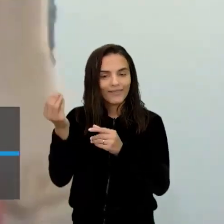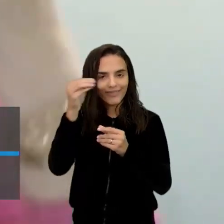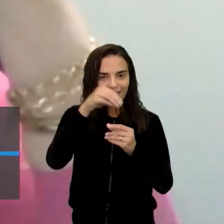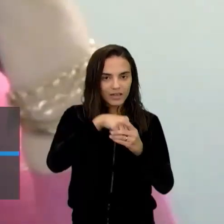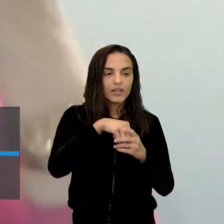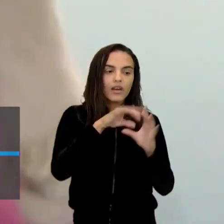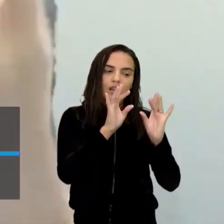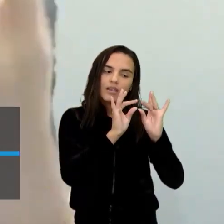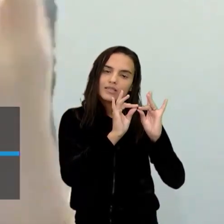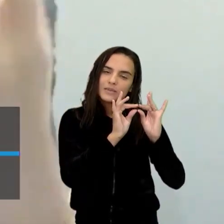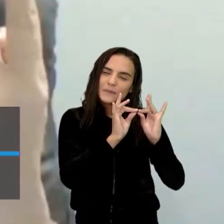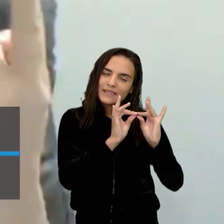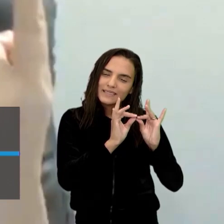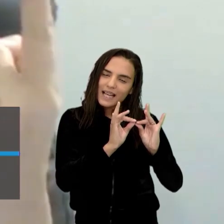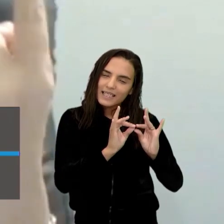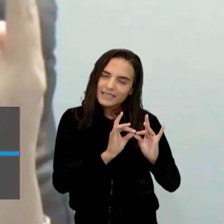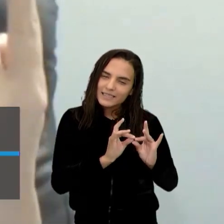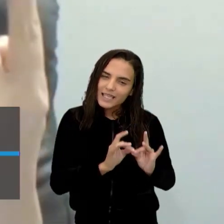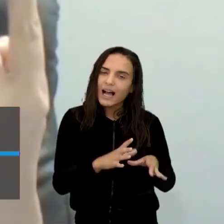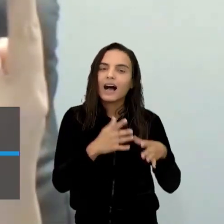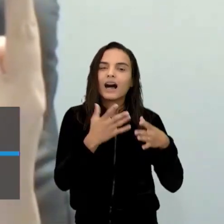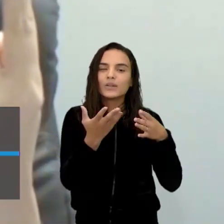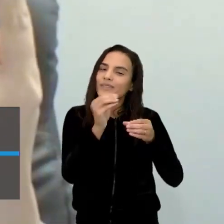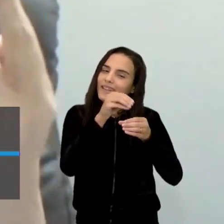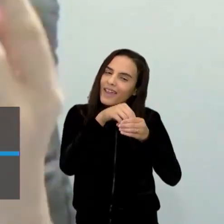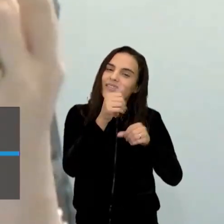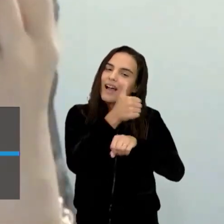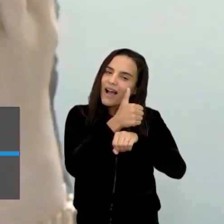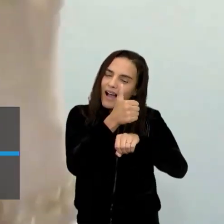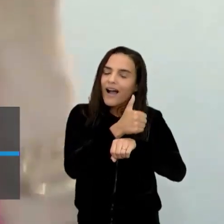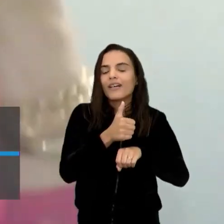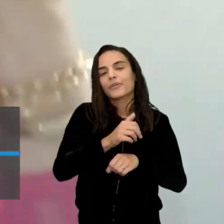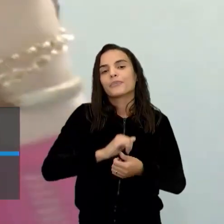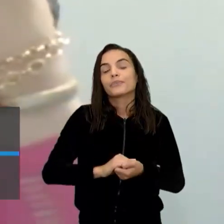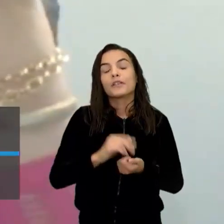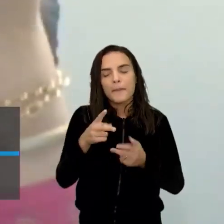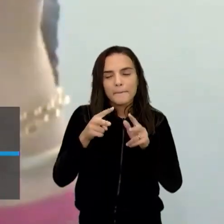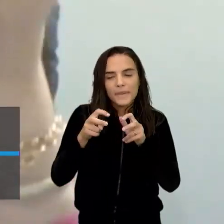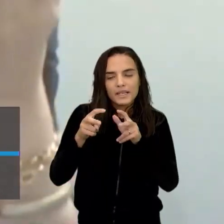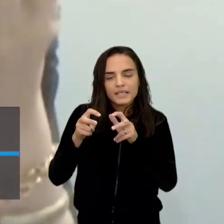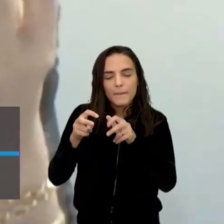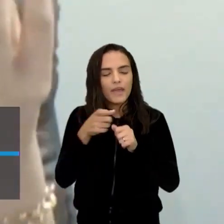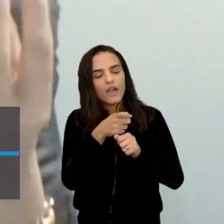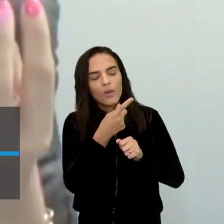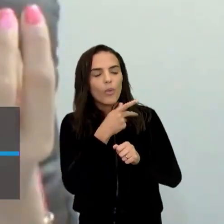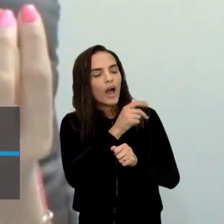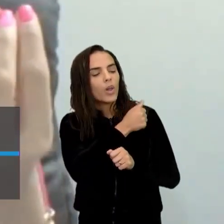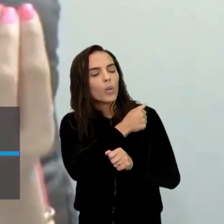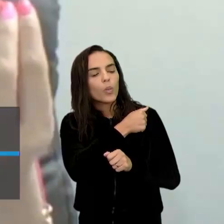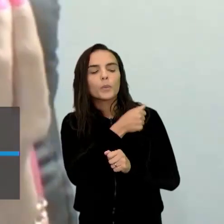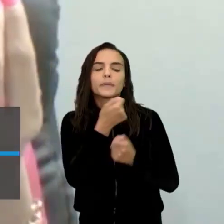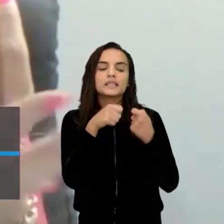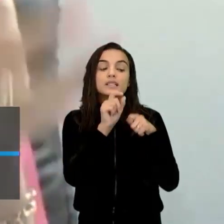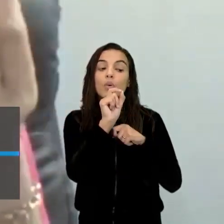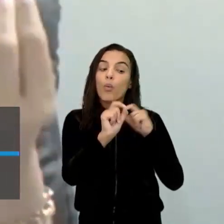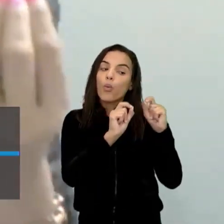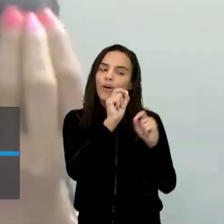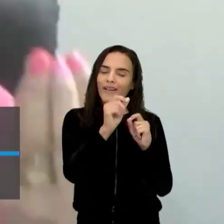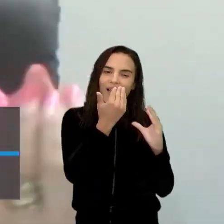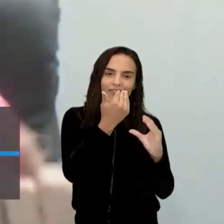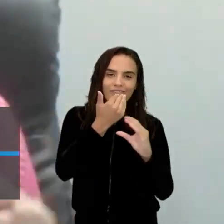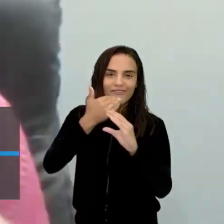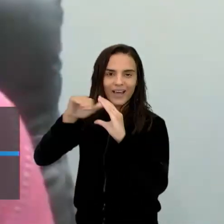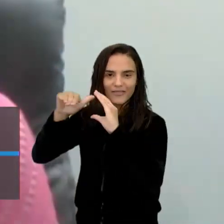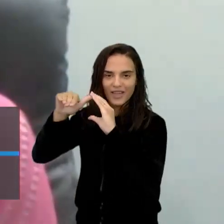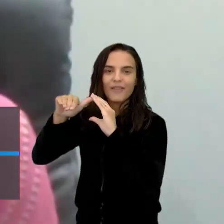ali, ele é especializado nessa área da deficiência física. Então, ele vai perceber o que esse aluno precisa e vai enviar